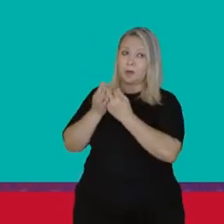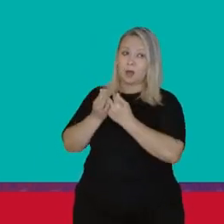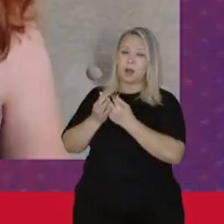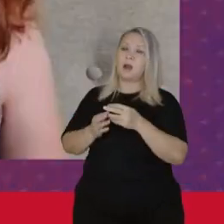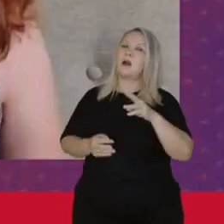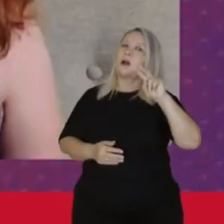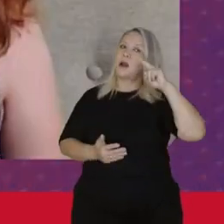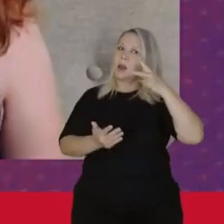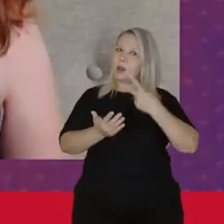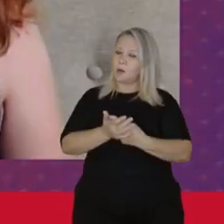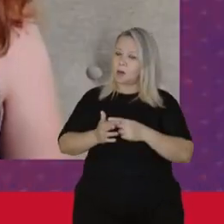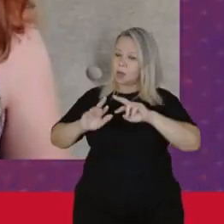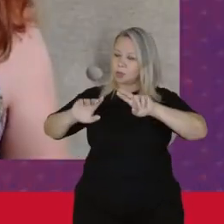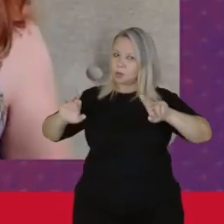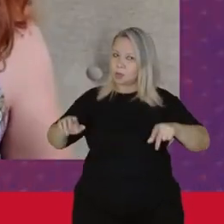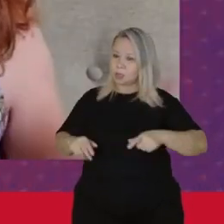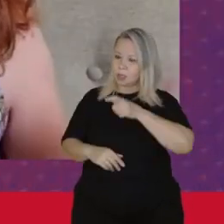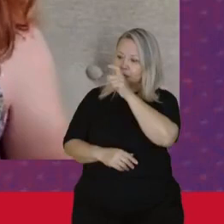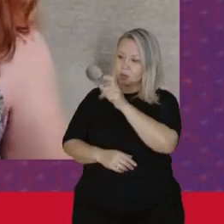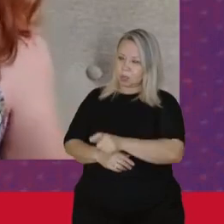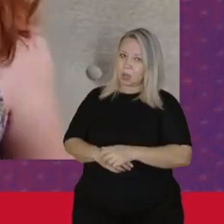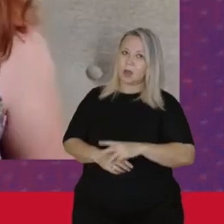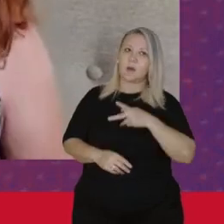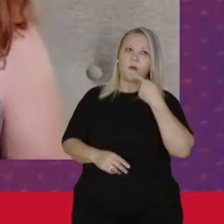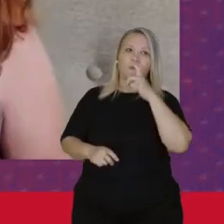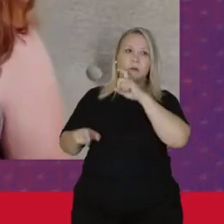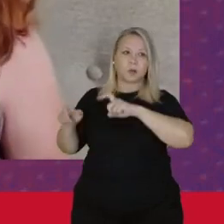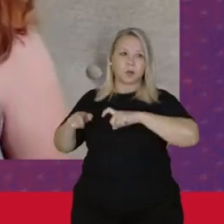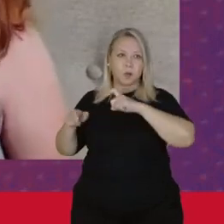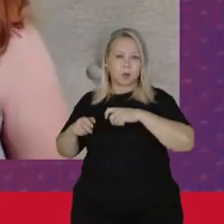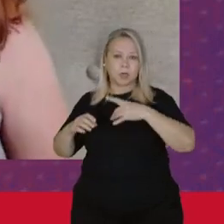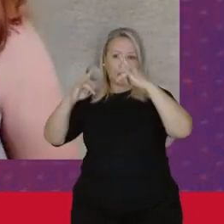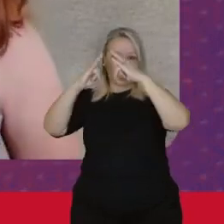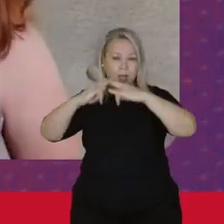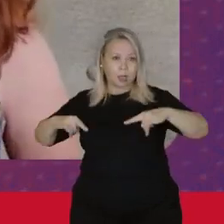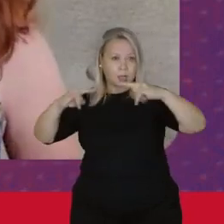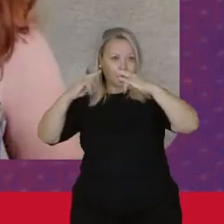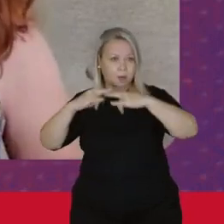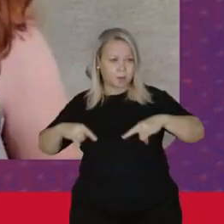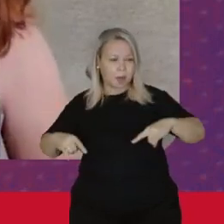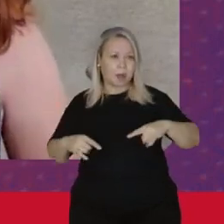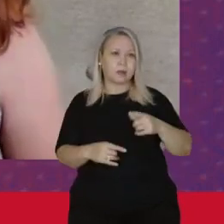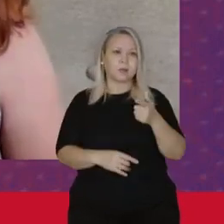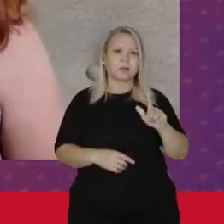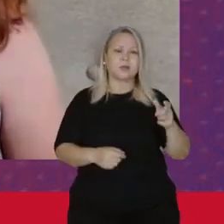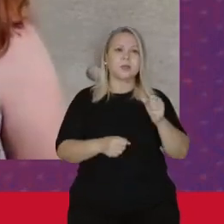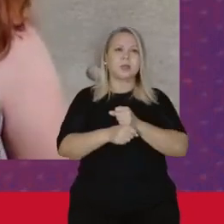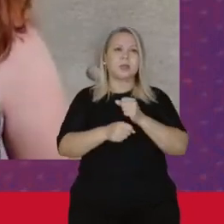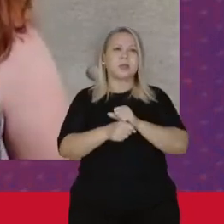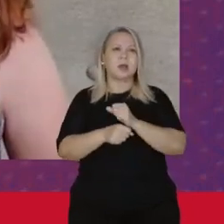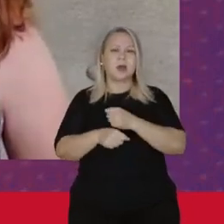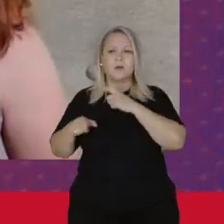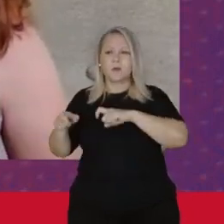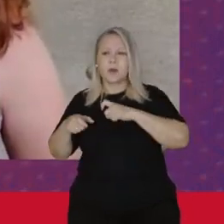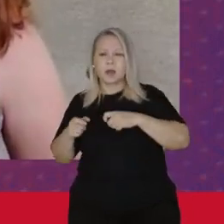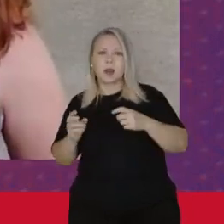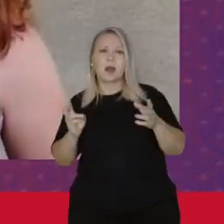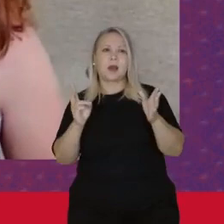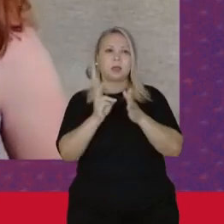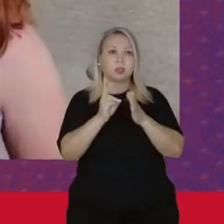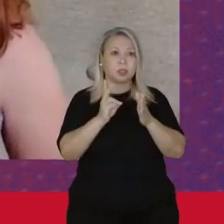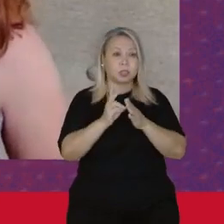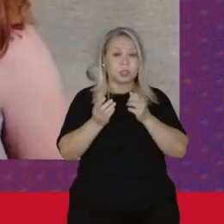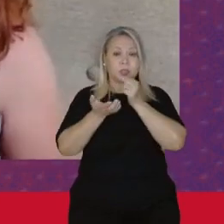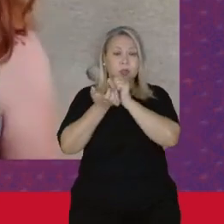desses sujeitos, que fala de camponeses, acampados, assentados da reforma agrária, povos indígenas, quilombolas,